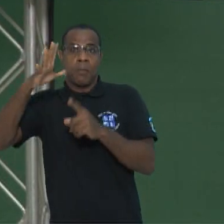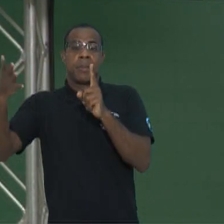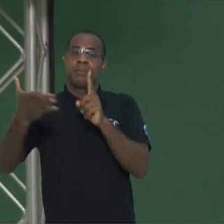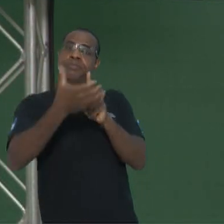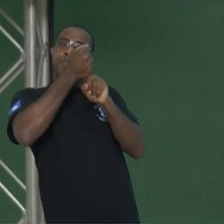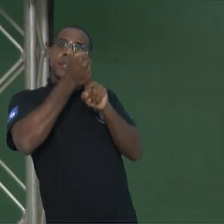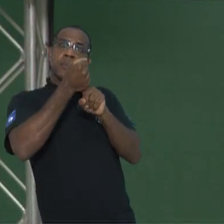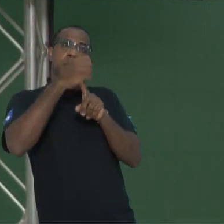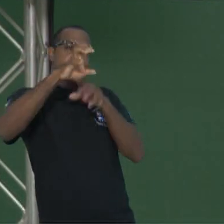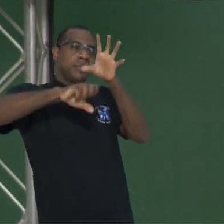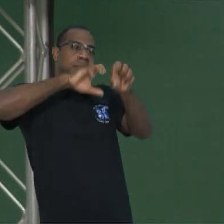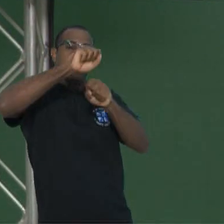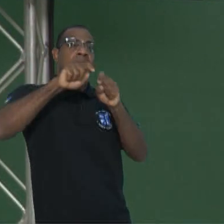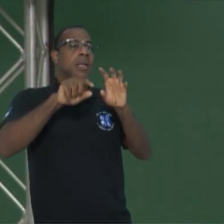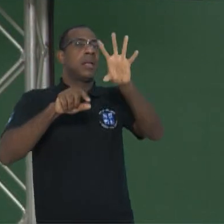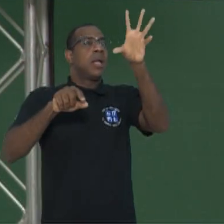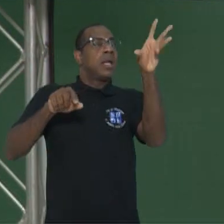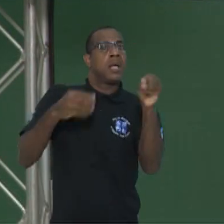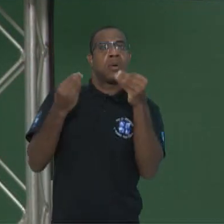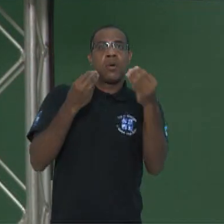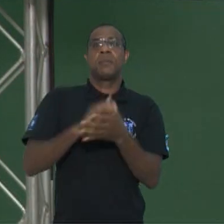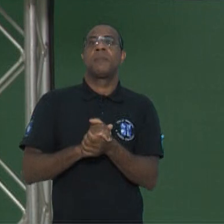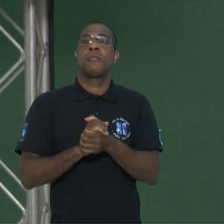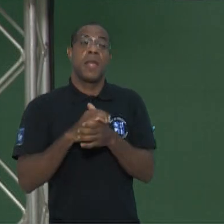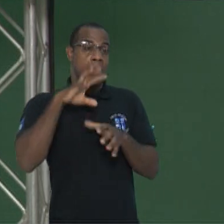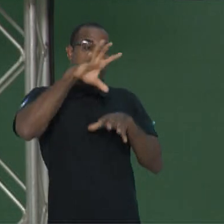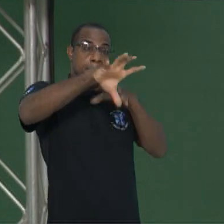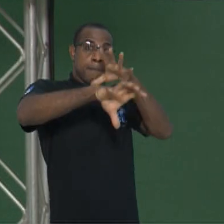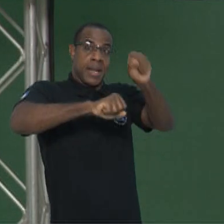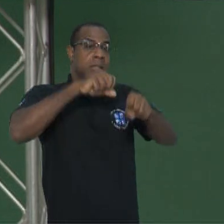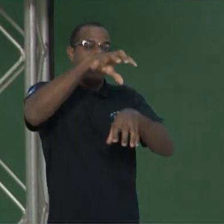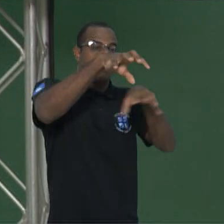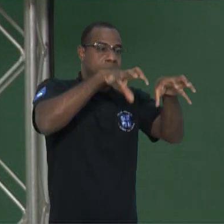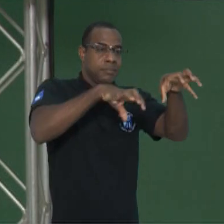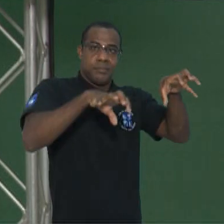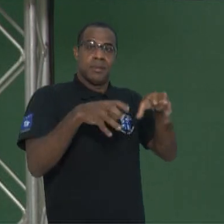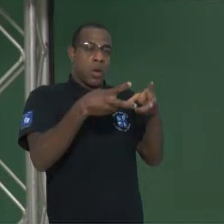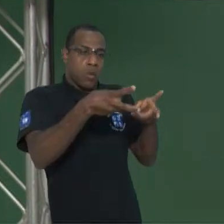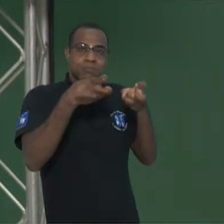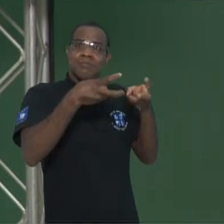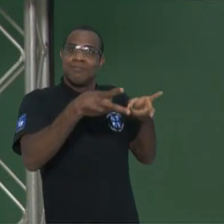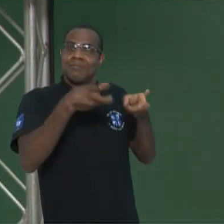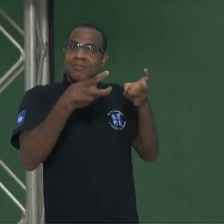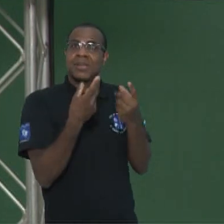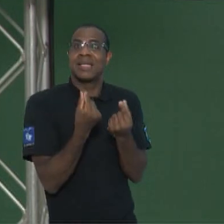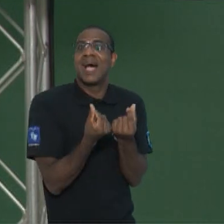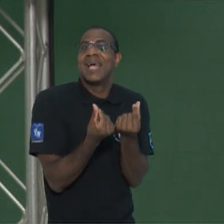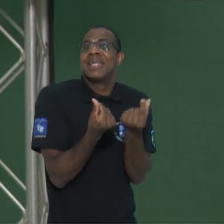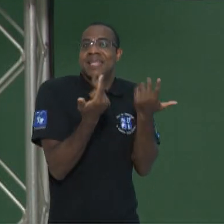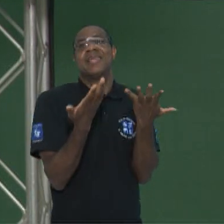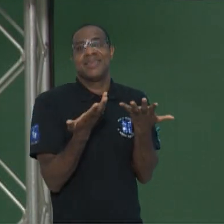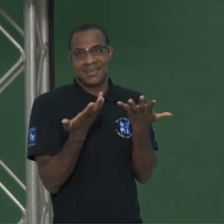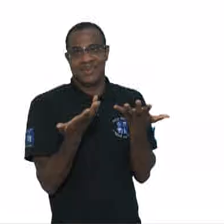dominação da África, né? Posse das colônias para exploração das riquezas é um dos motivos, é um dos porquês,